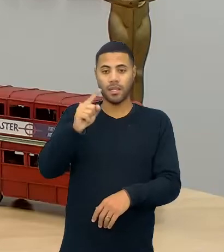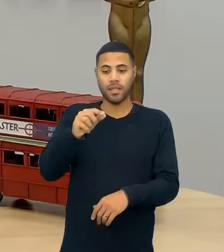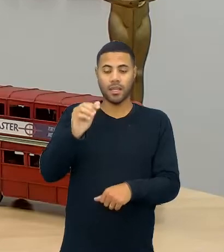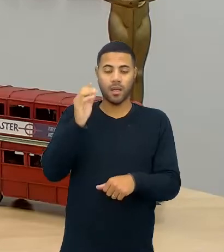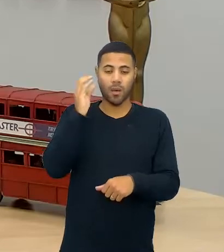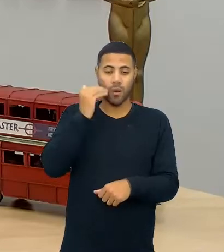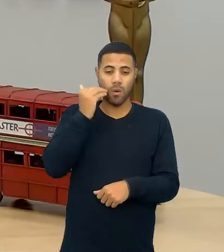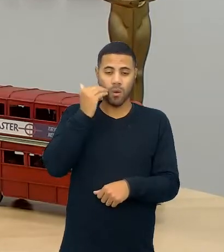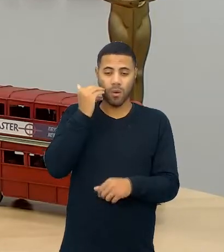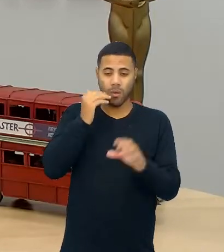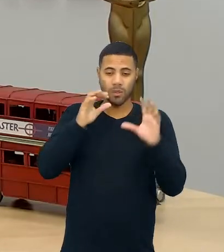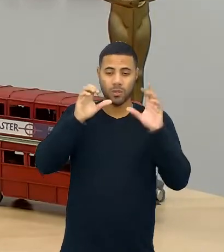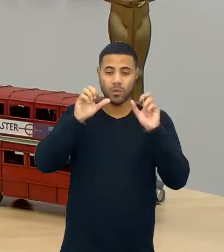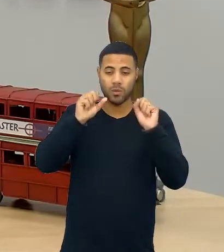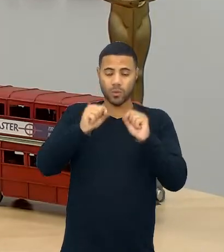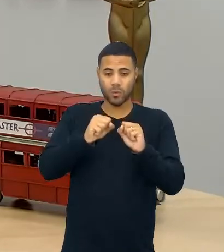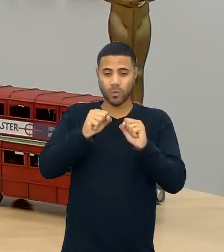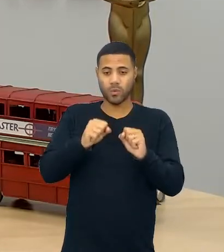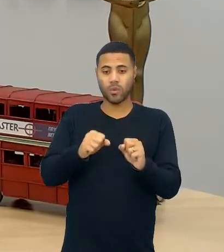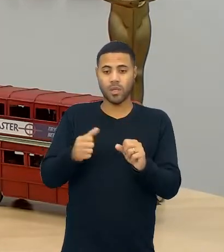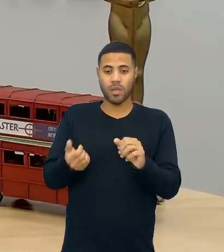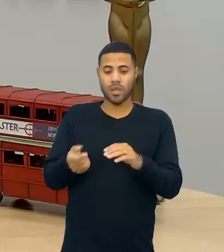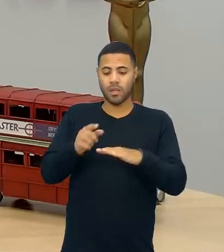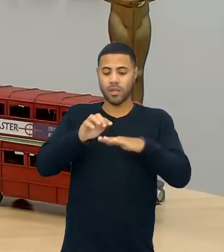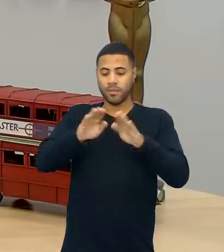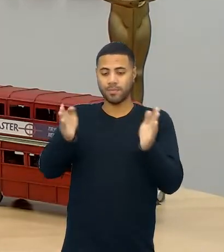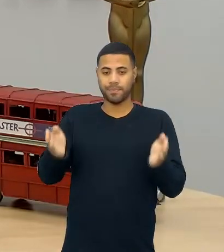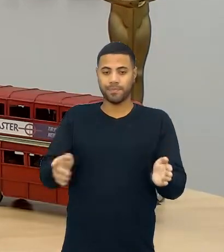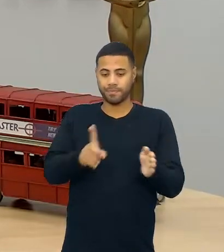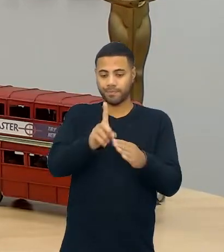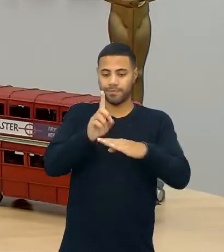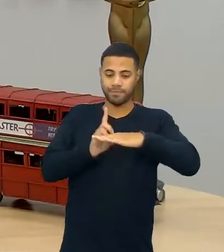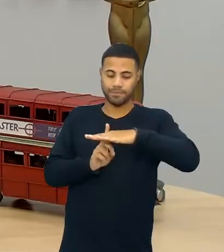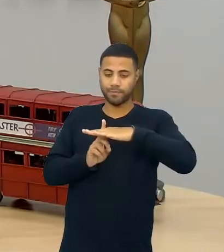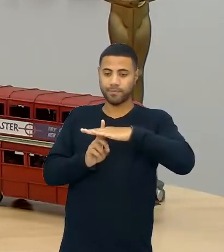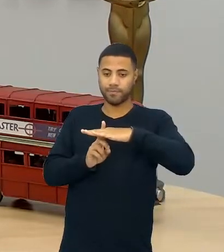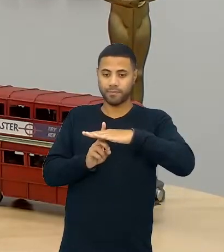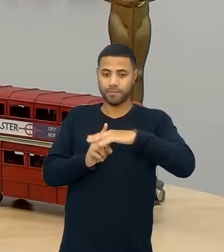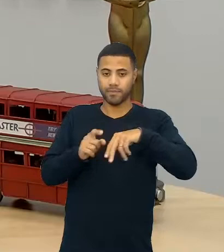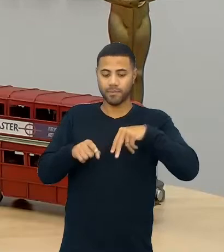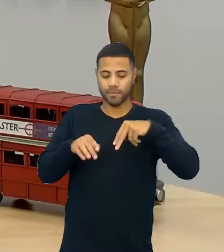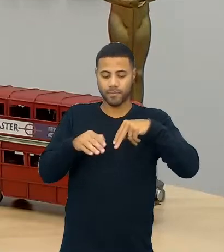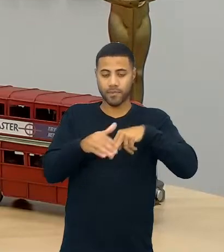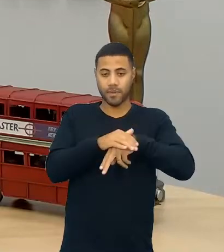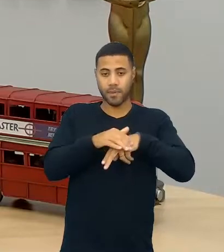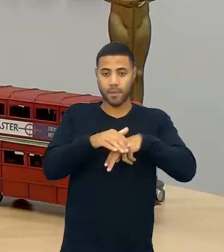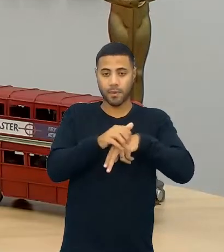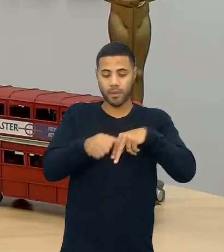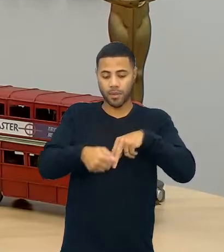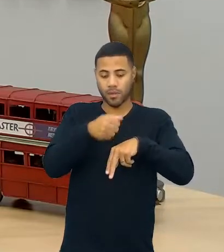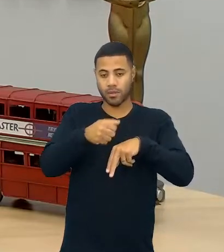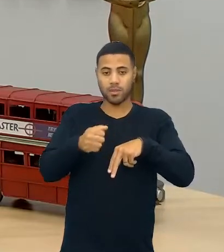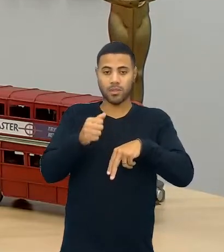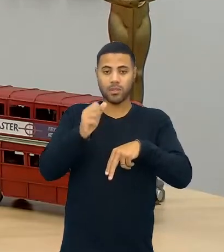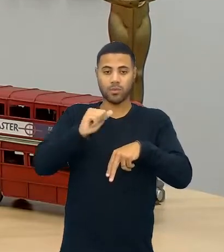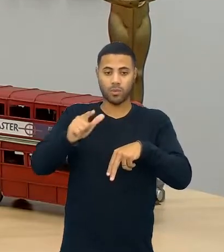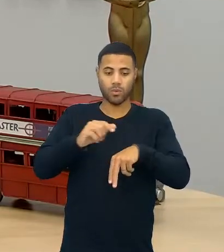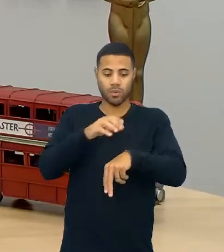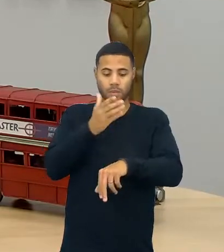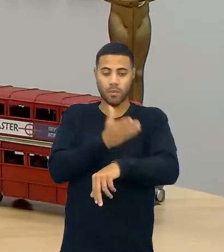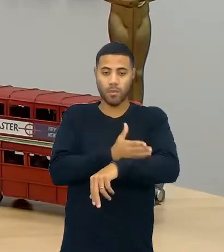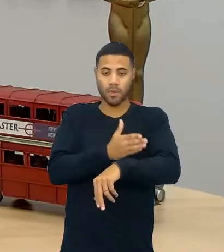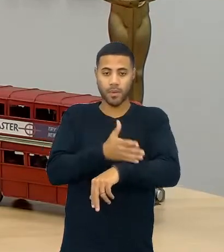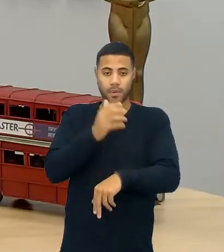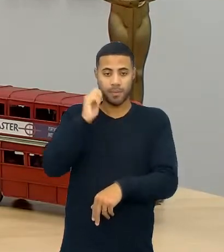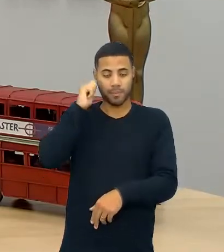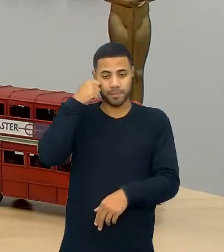escuro. Atrás da bancada eu estou de calça jeans e bota preta. Sobre a bancada, nós temos objetos que nos remetem aí